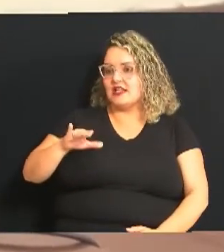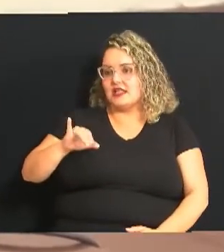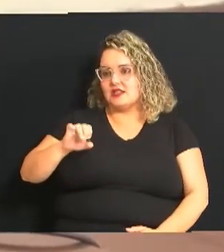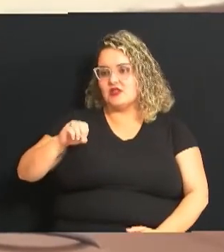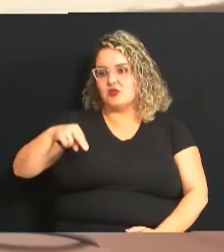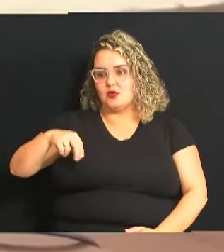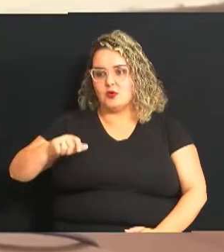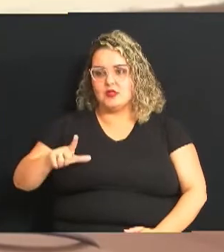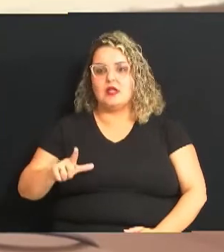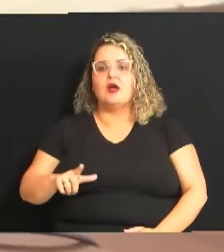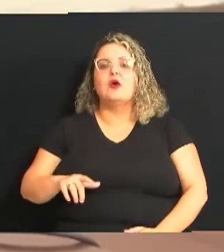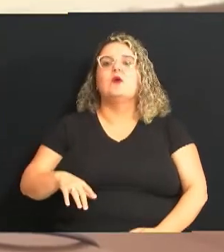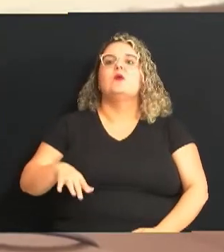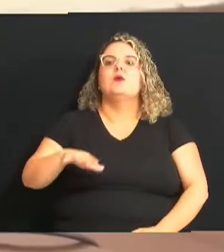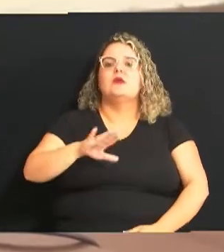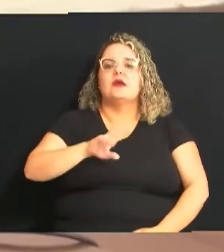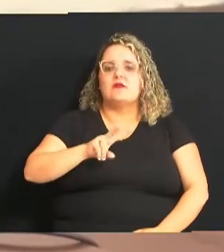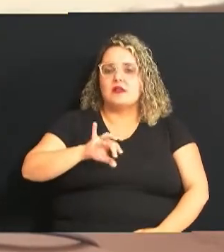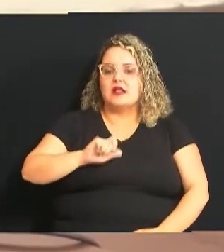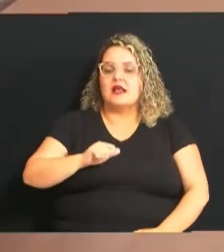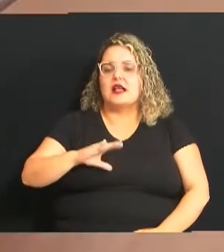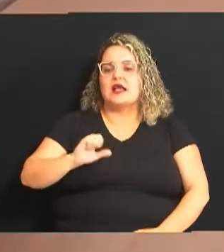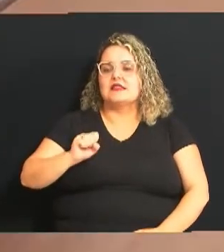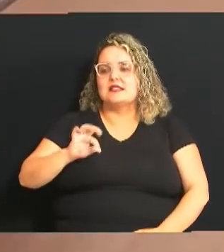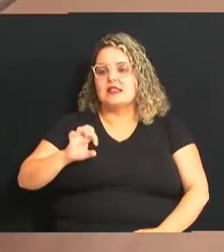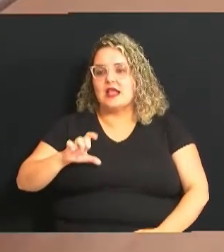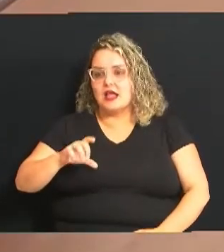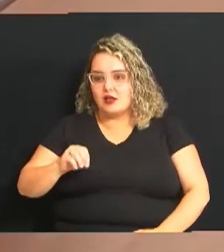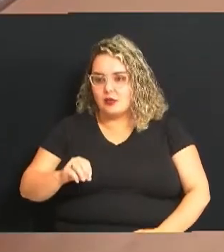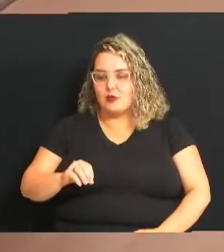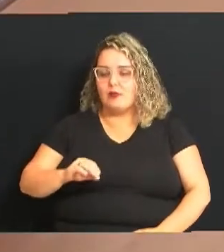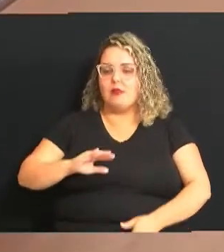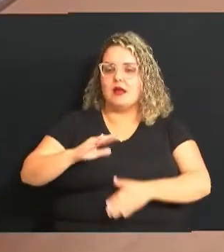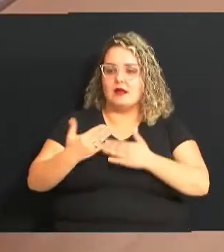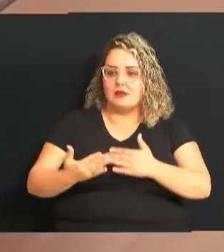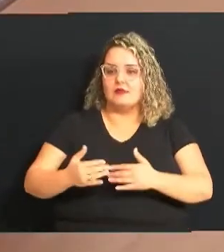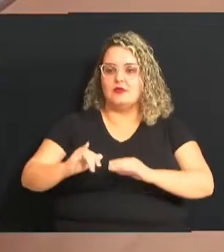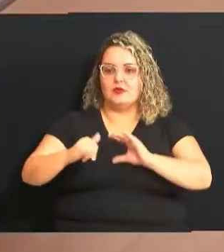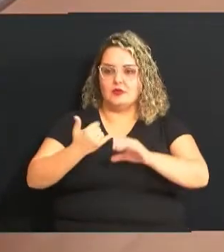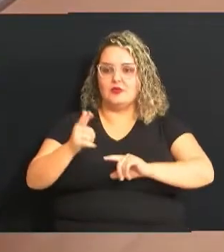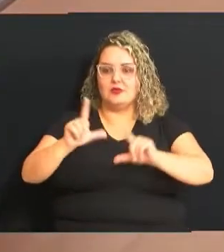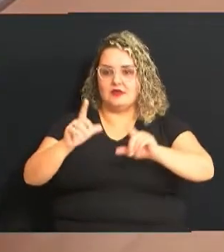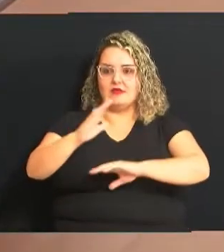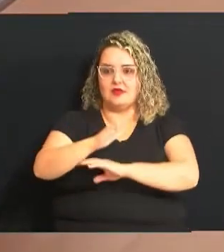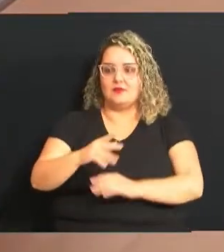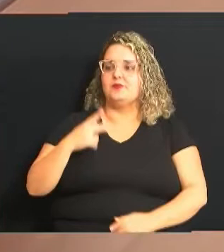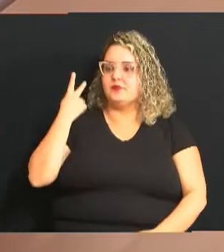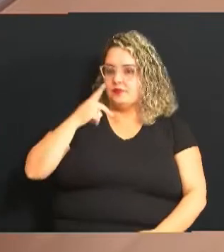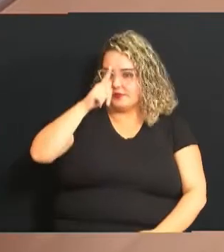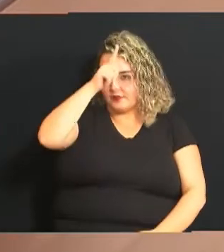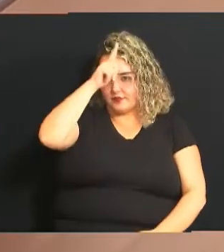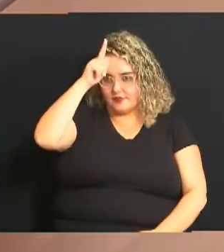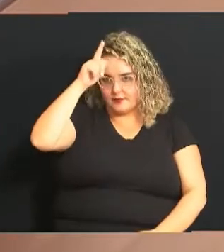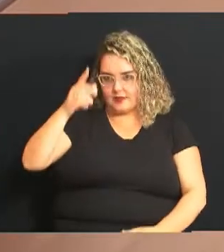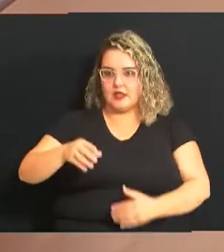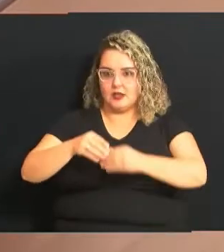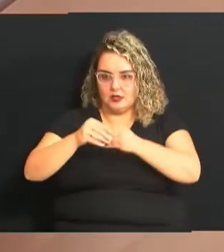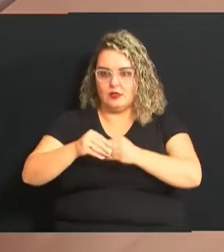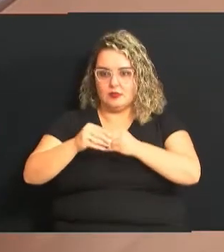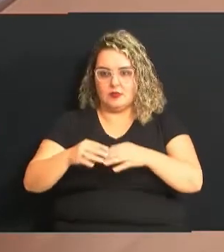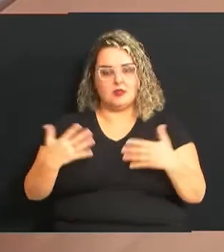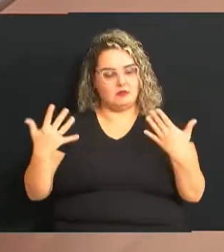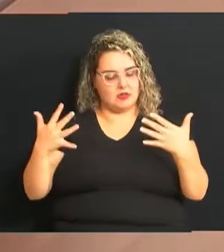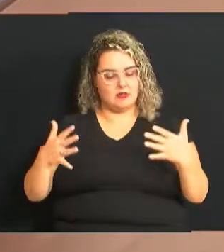no youtube.com/TV Câmara Campinas. Vereador Peta. Não, primeiro, saudar a iniciativa da TV